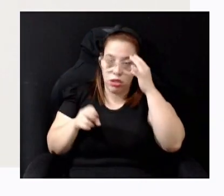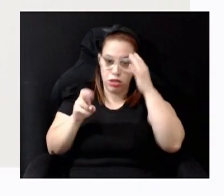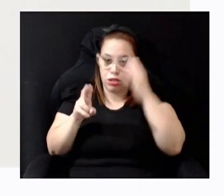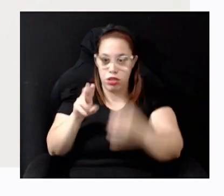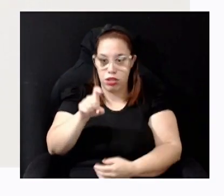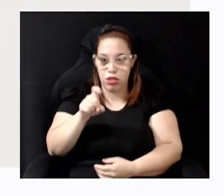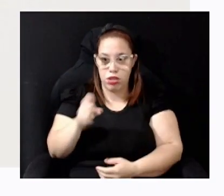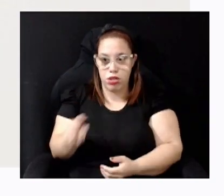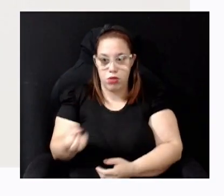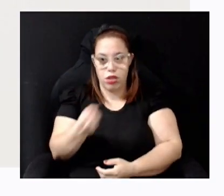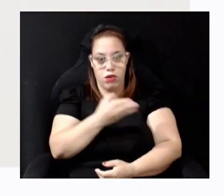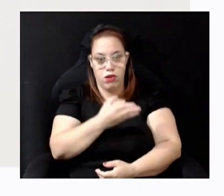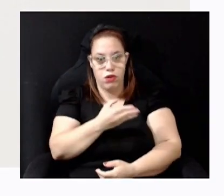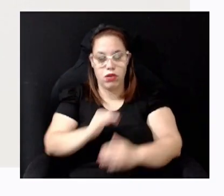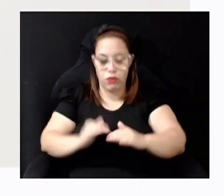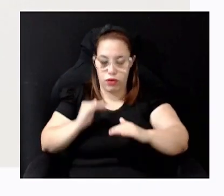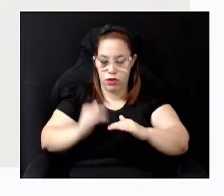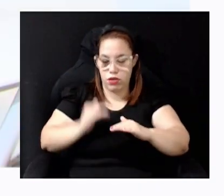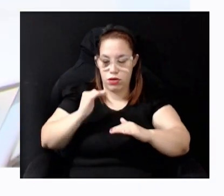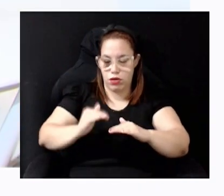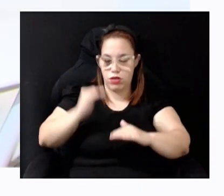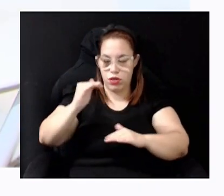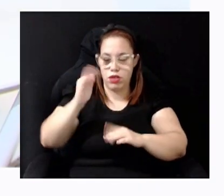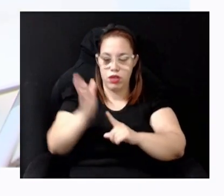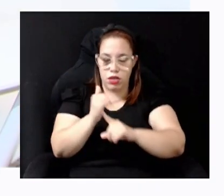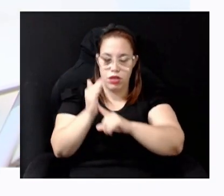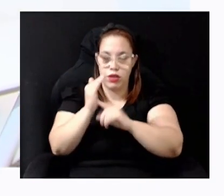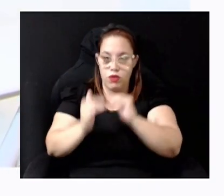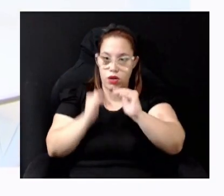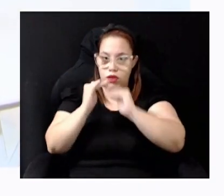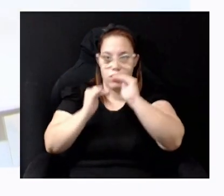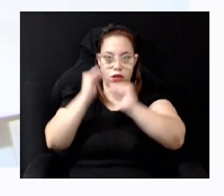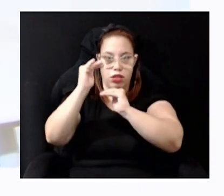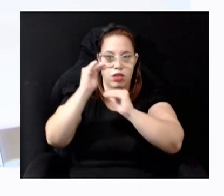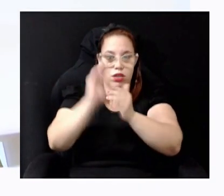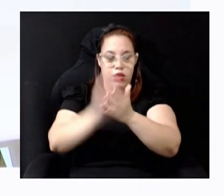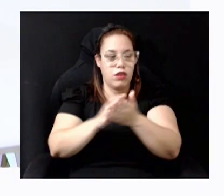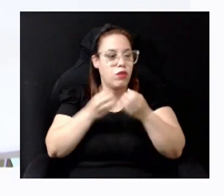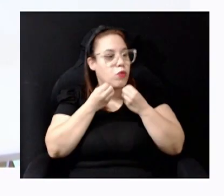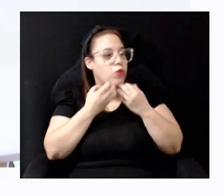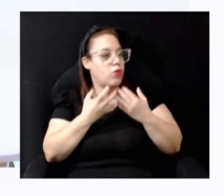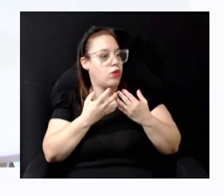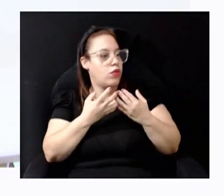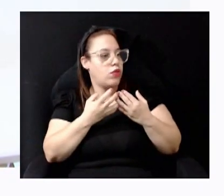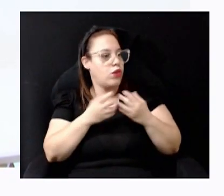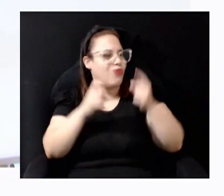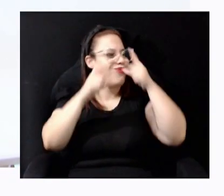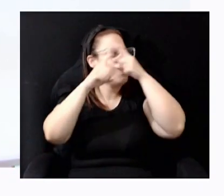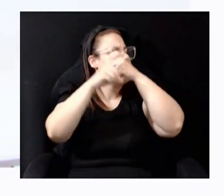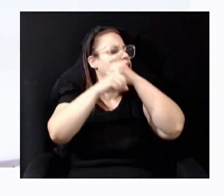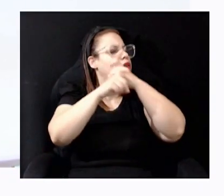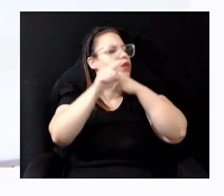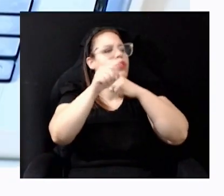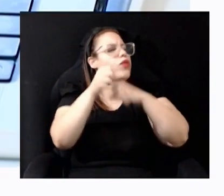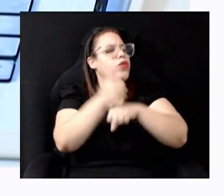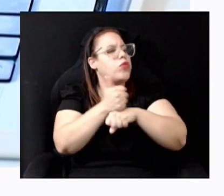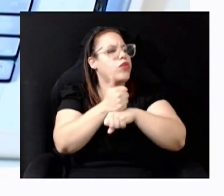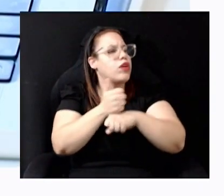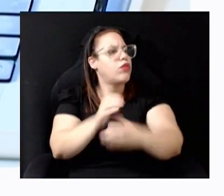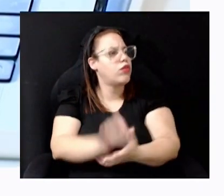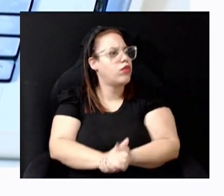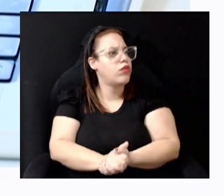ela avançou conforme a tecnologia também foi avançando. Muito bem. E o desafio da sua profissão? Olha,